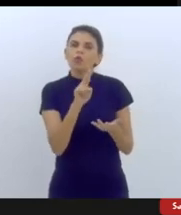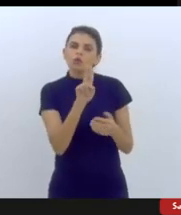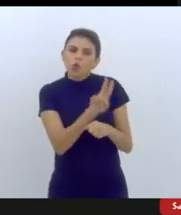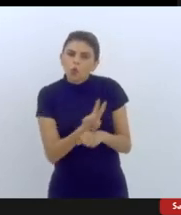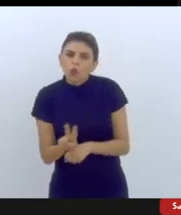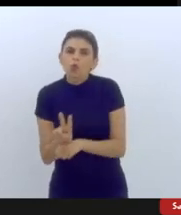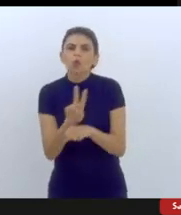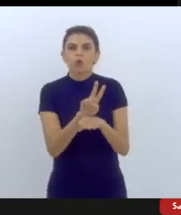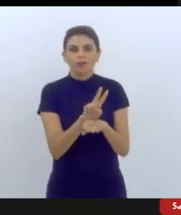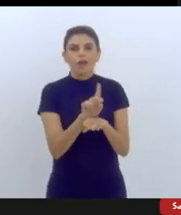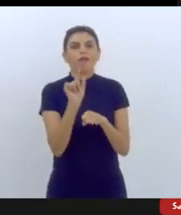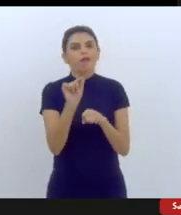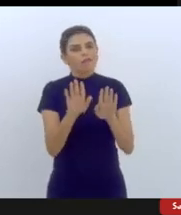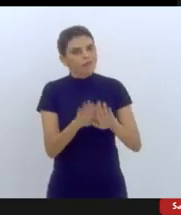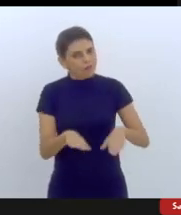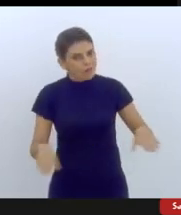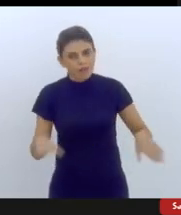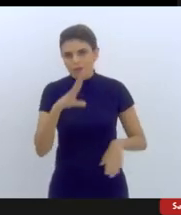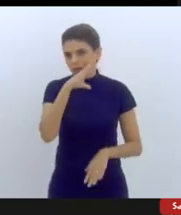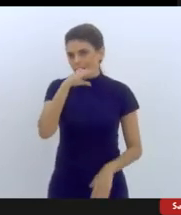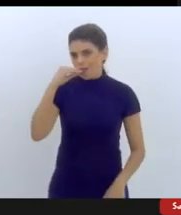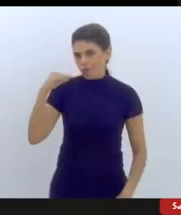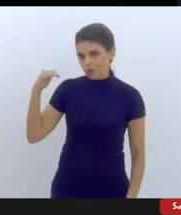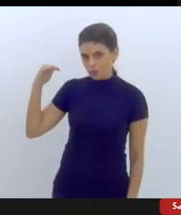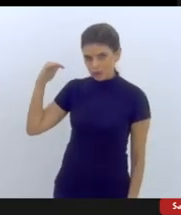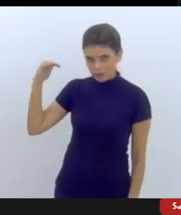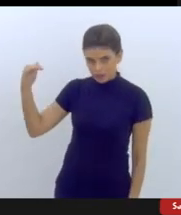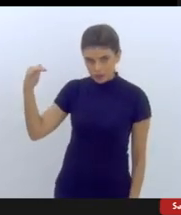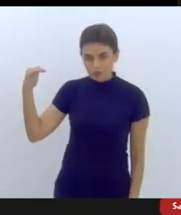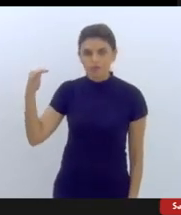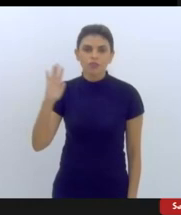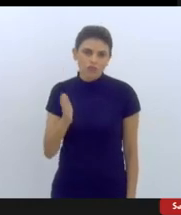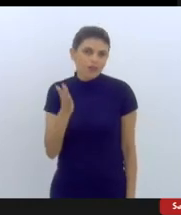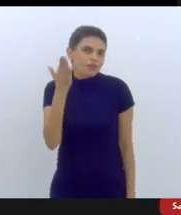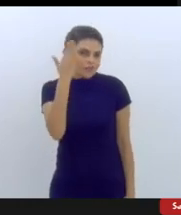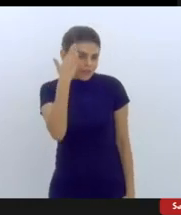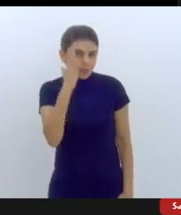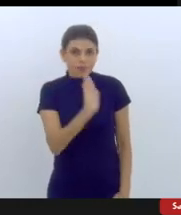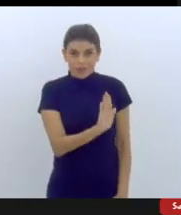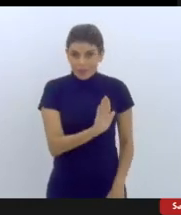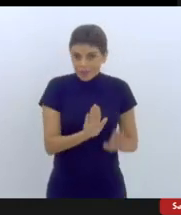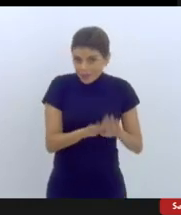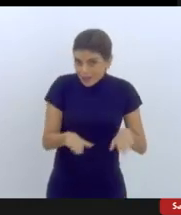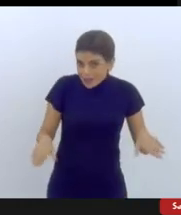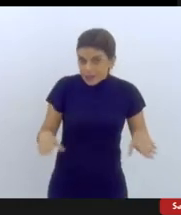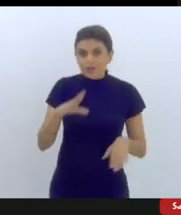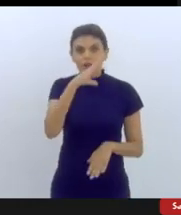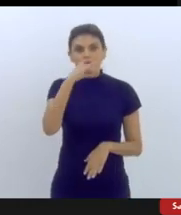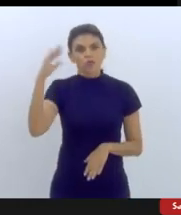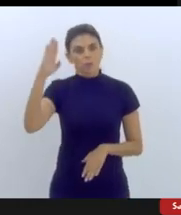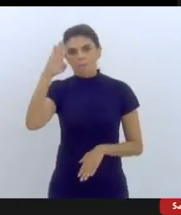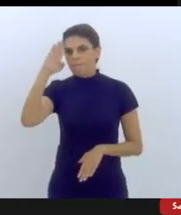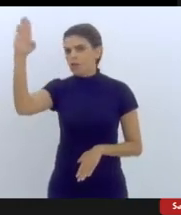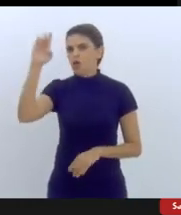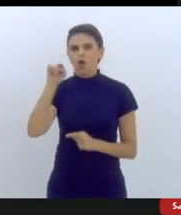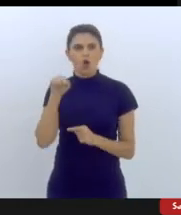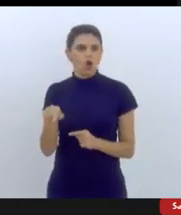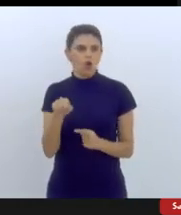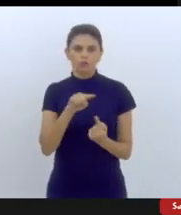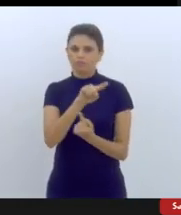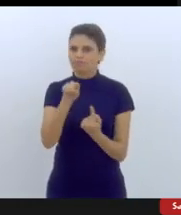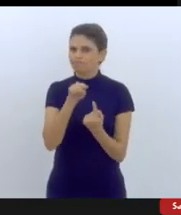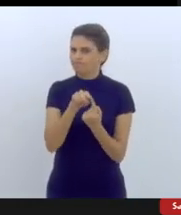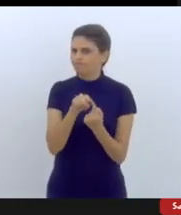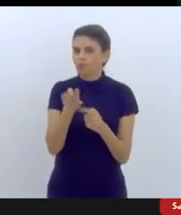vez mais da criança e do adolescente, já que a criança e o adolescente são prioridades absolutas na nossa